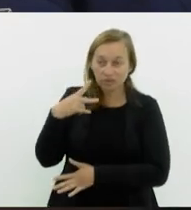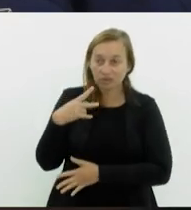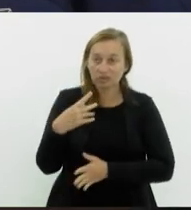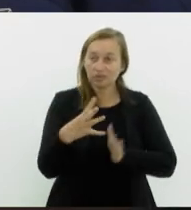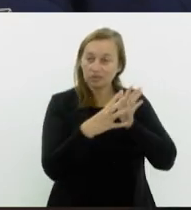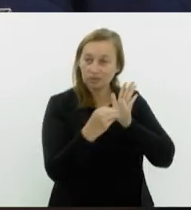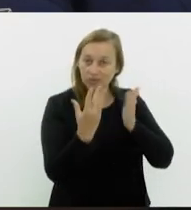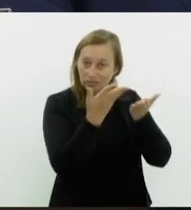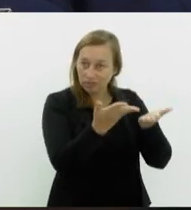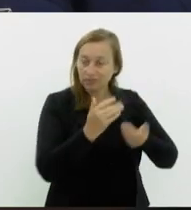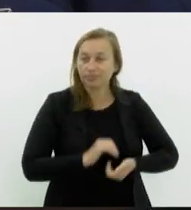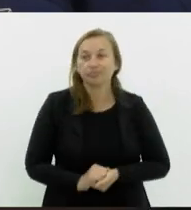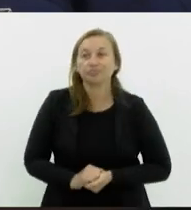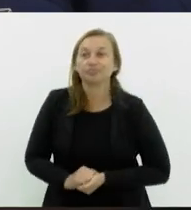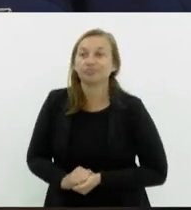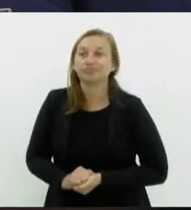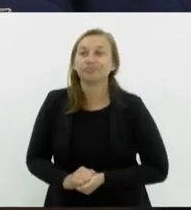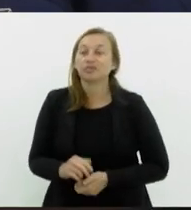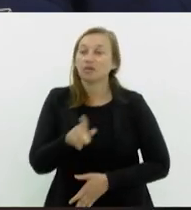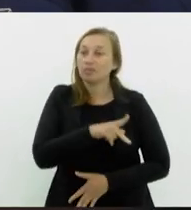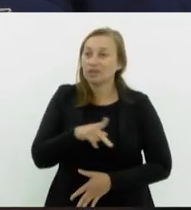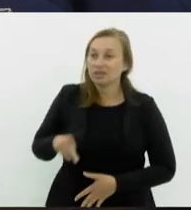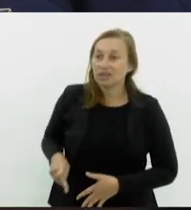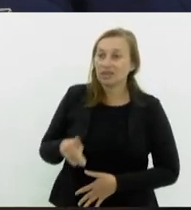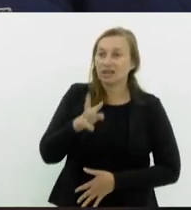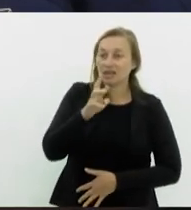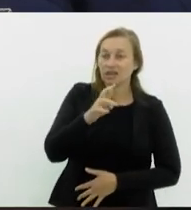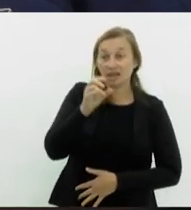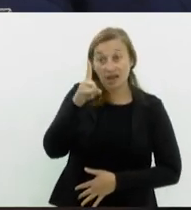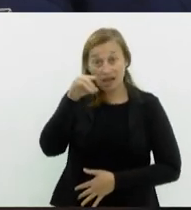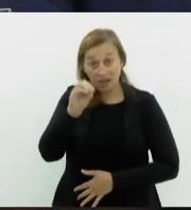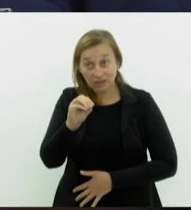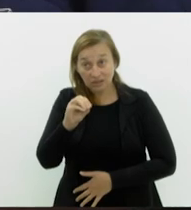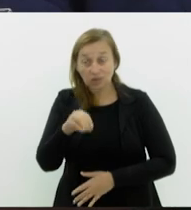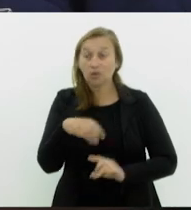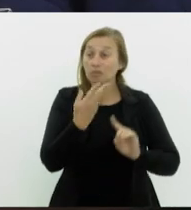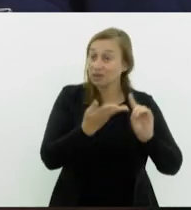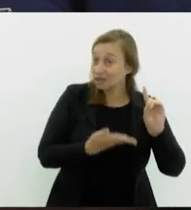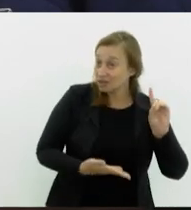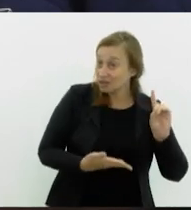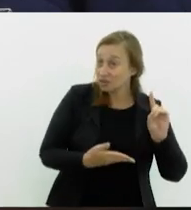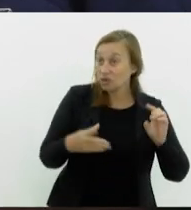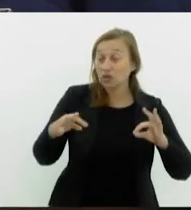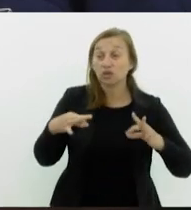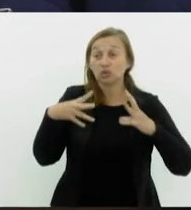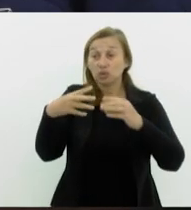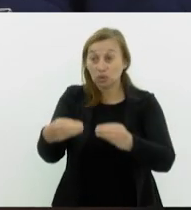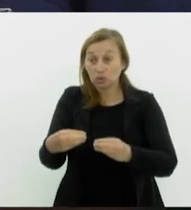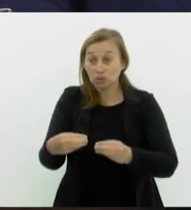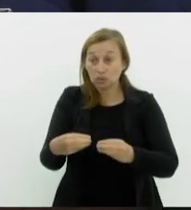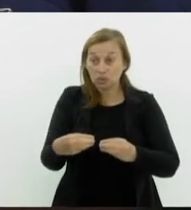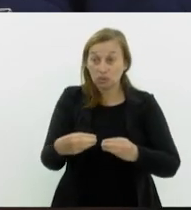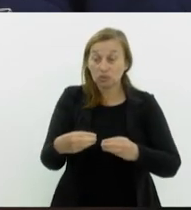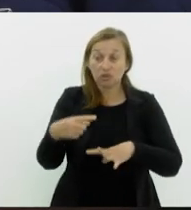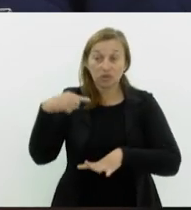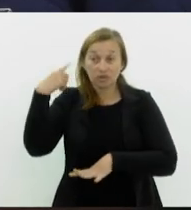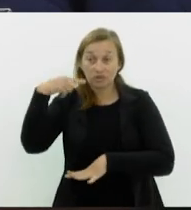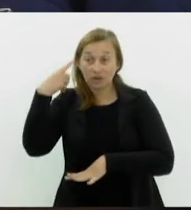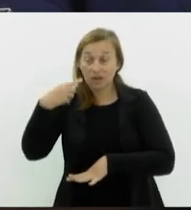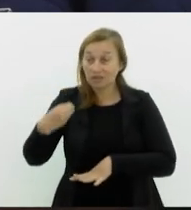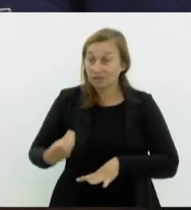Excelência, presidente Ricardo, homenageio todos os magistrados aqui